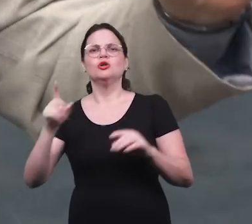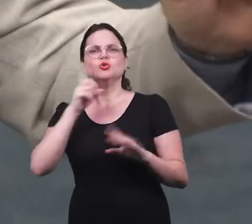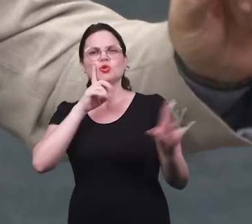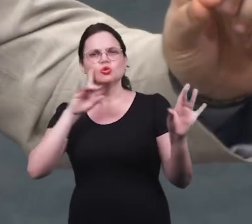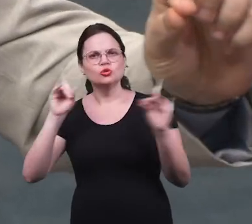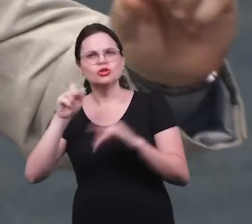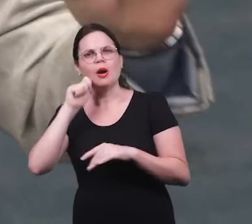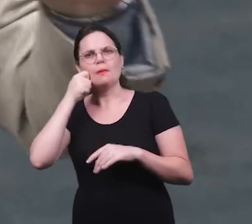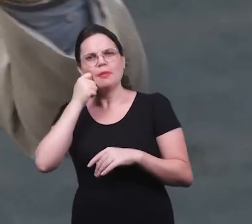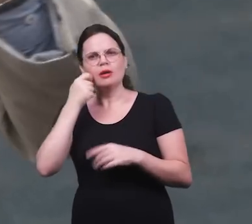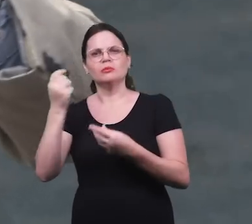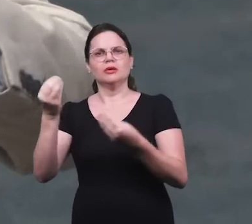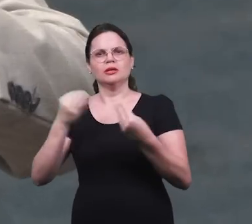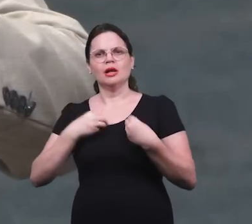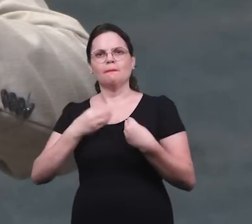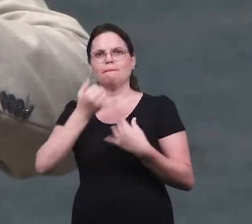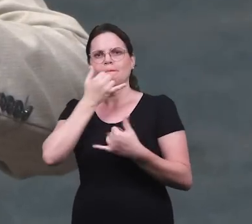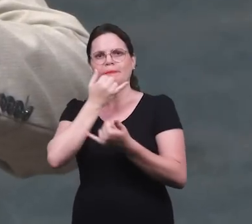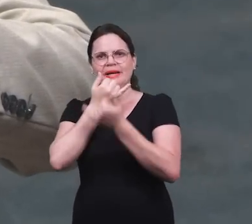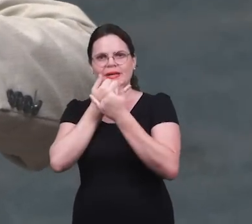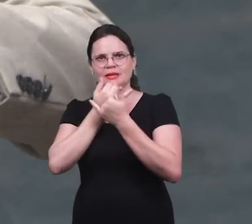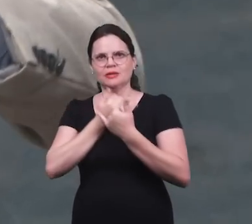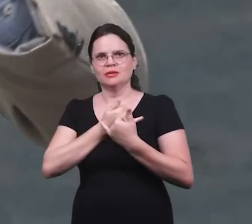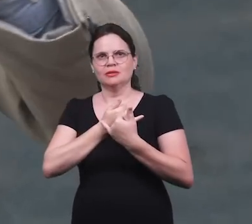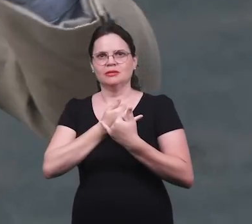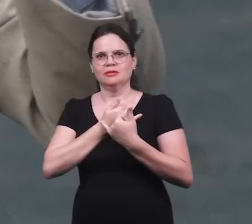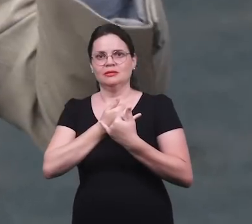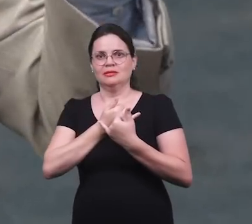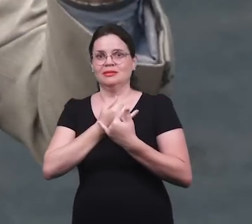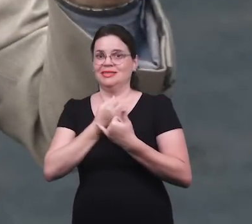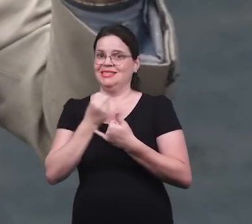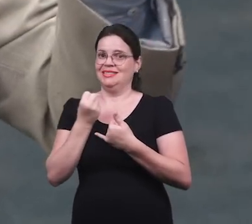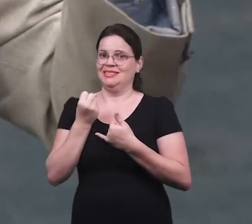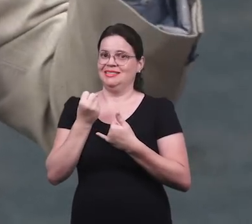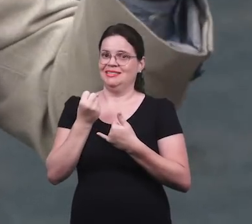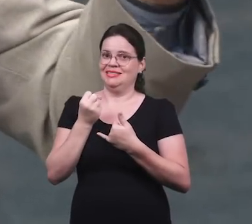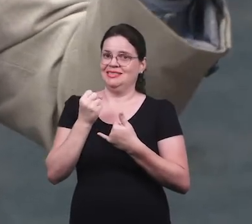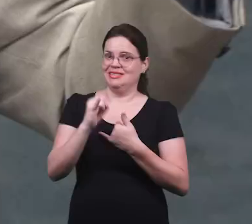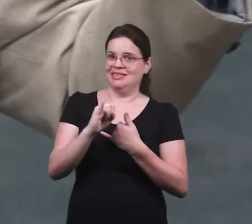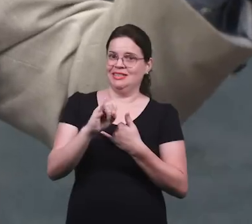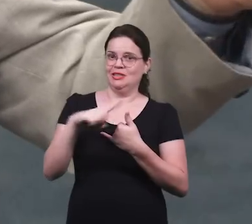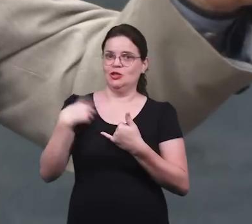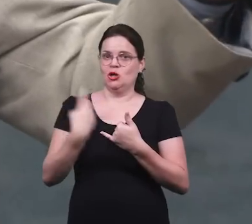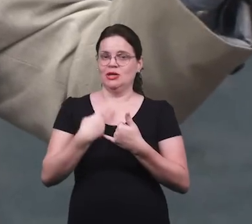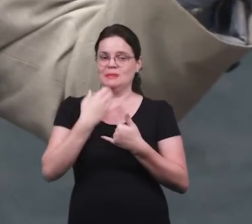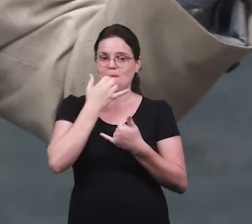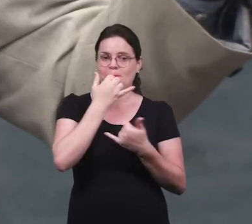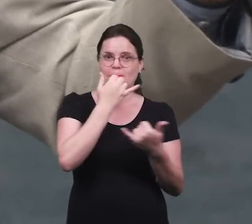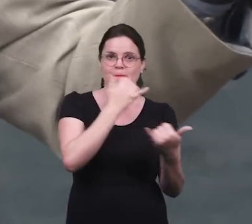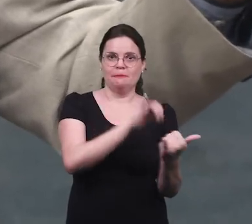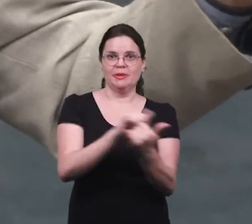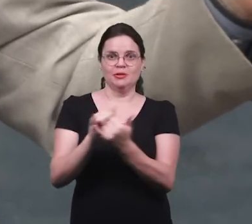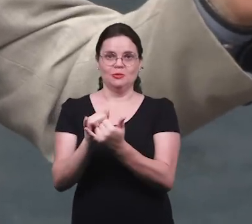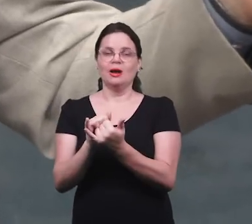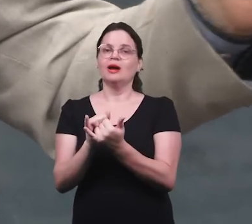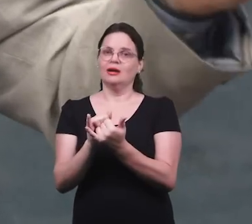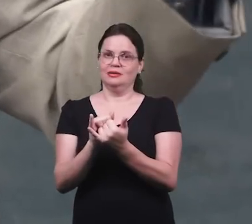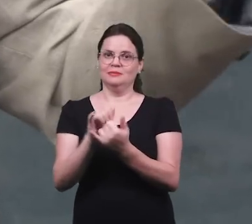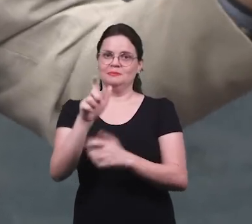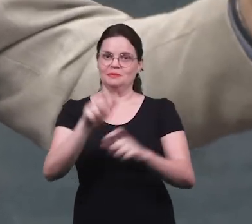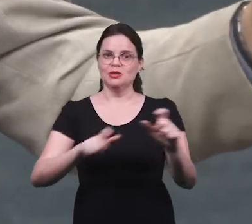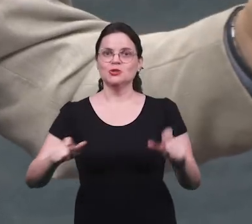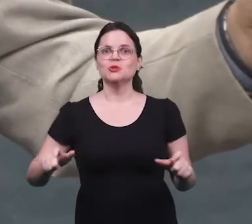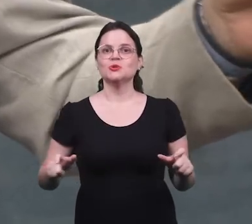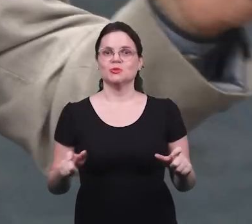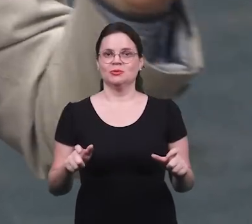cada dia nos dá hoje, perdoa as nossas dívidas, assim como nós perdoamos a quem nos tem ofendido, aos